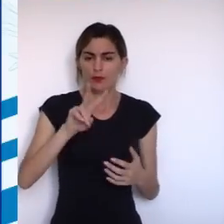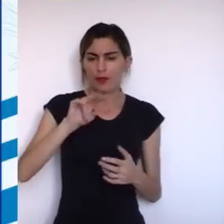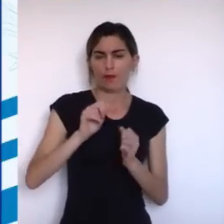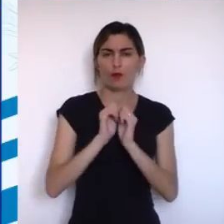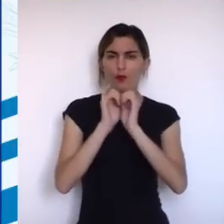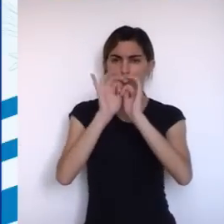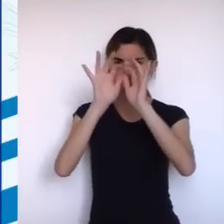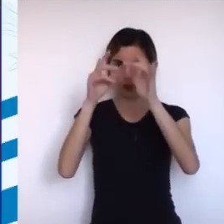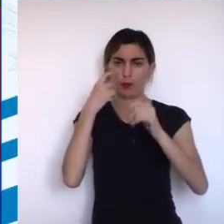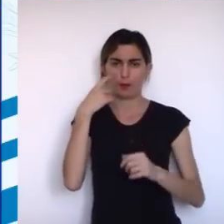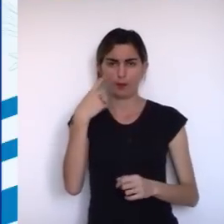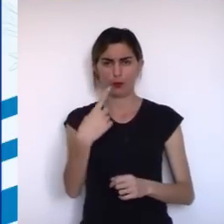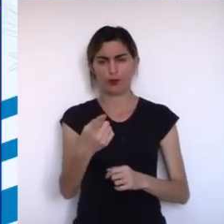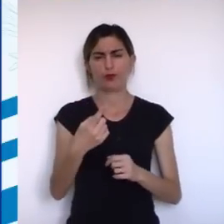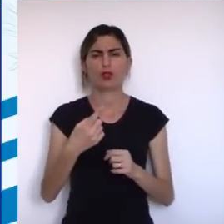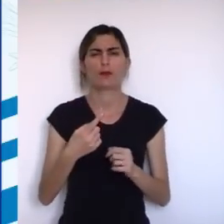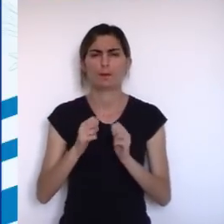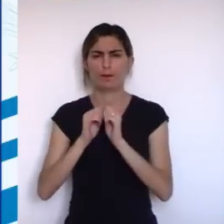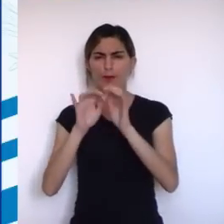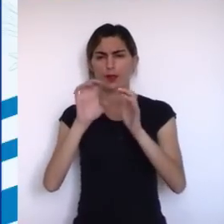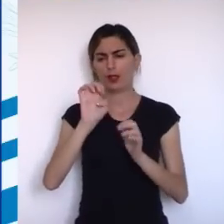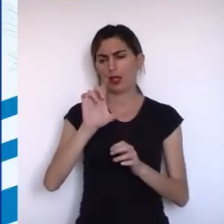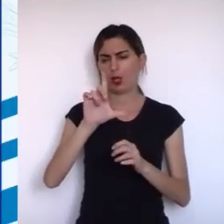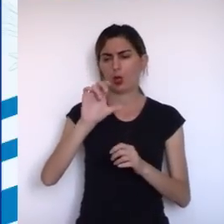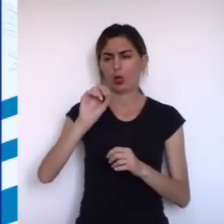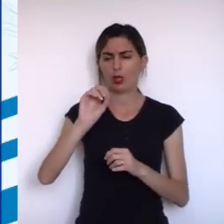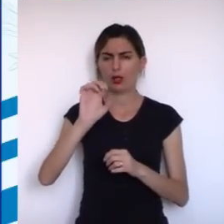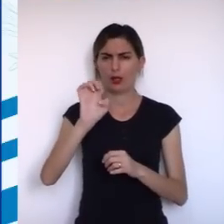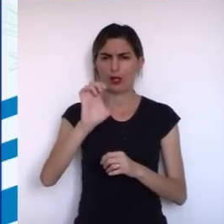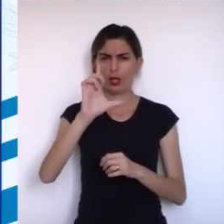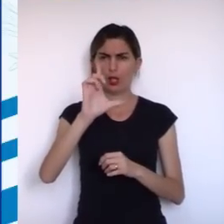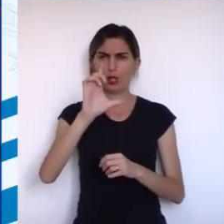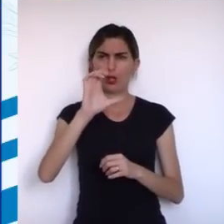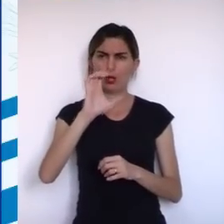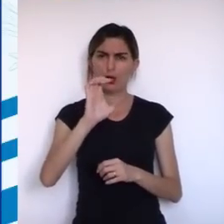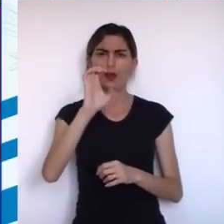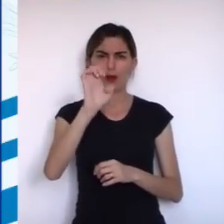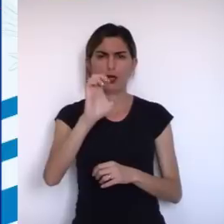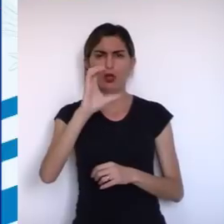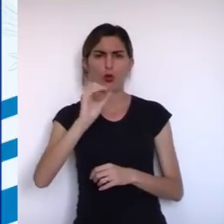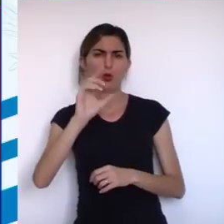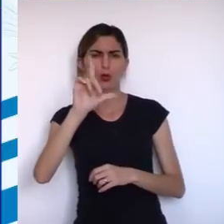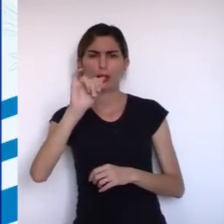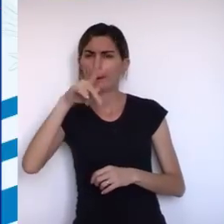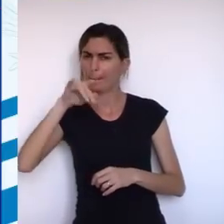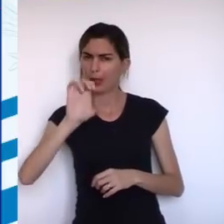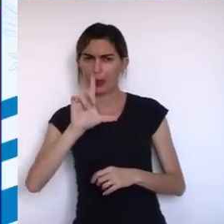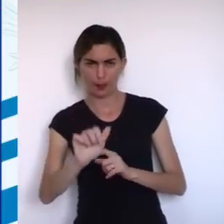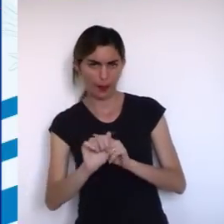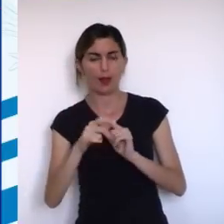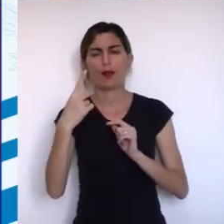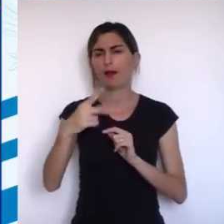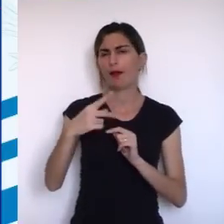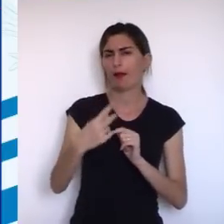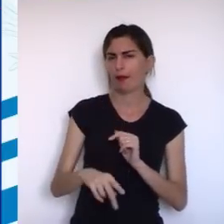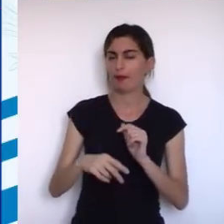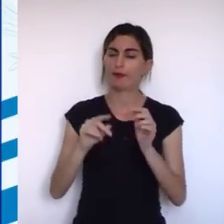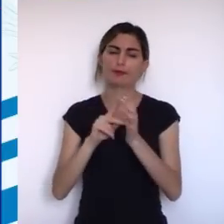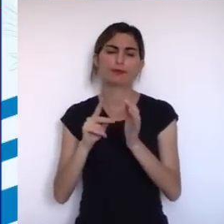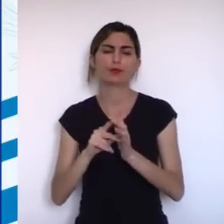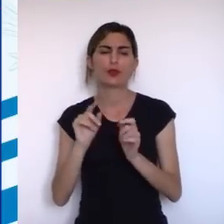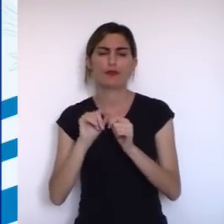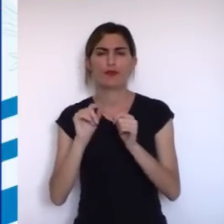máquina a vapor, como vocês estão vendo, a eolípile, né, ou eolípila, ela